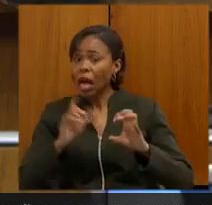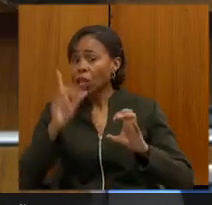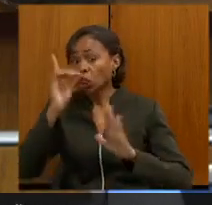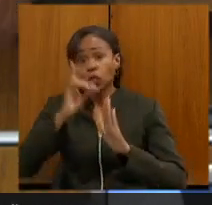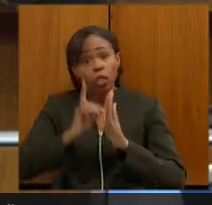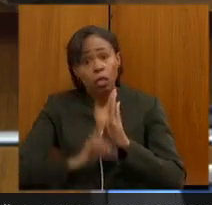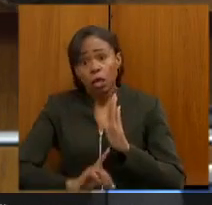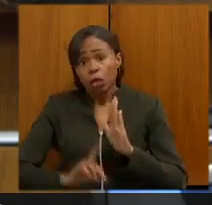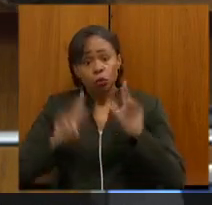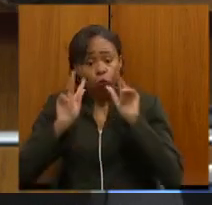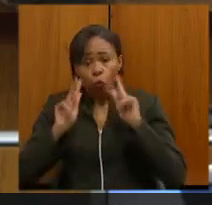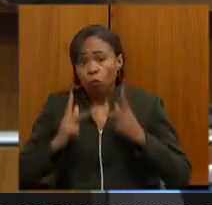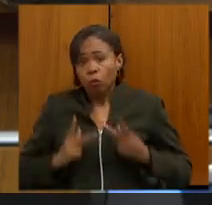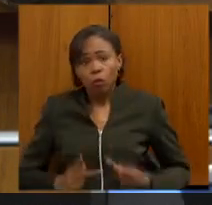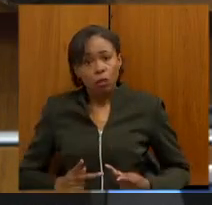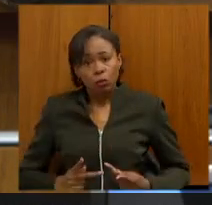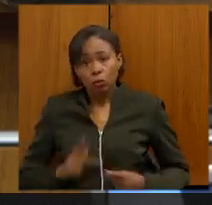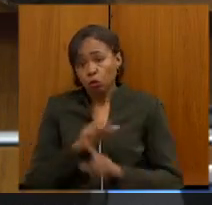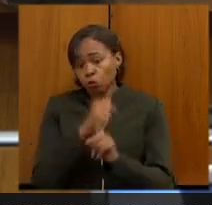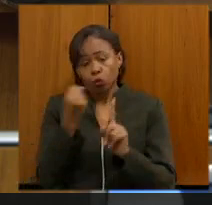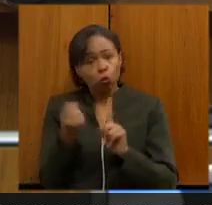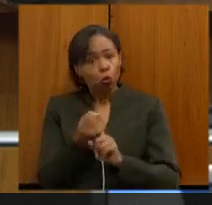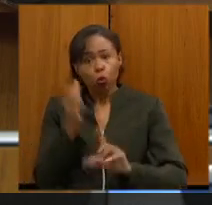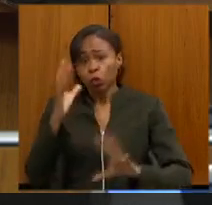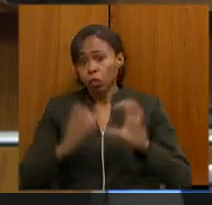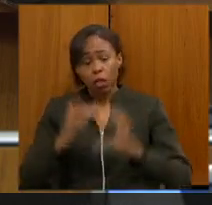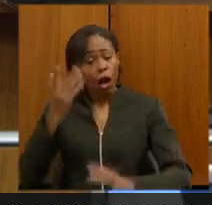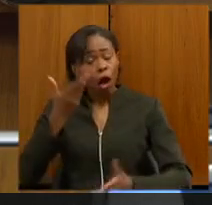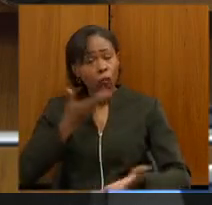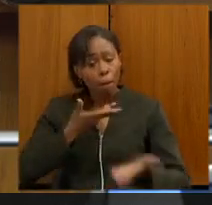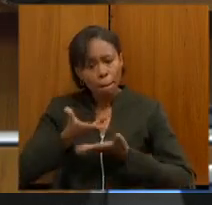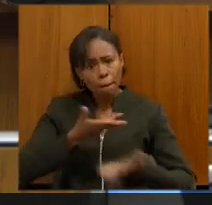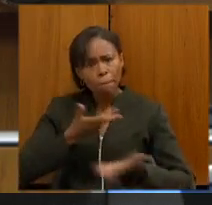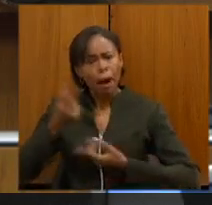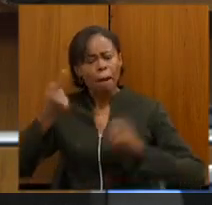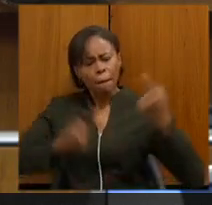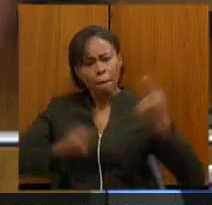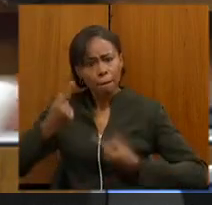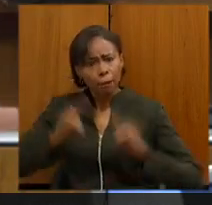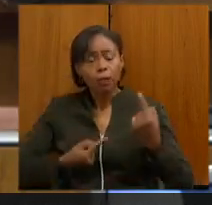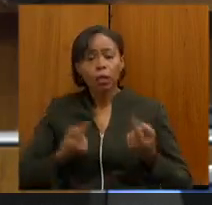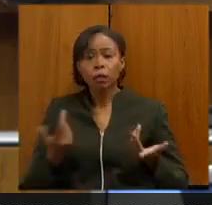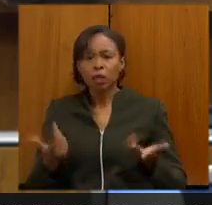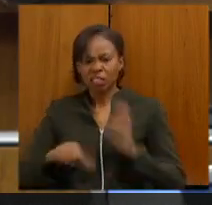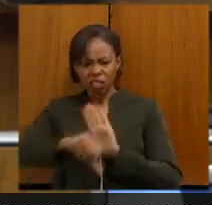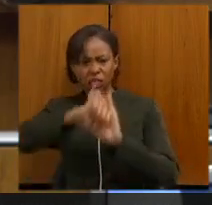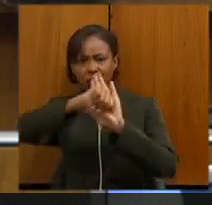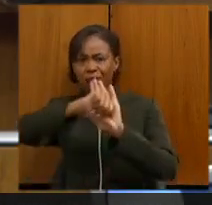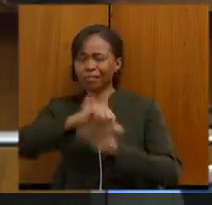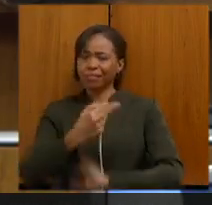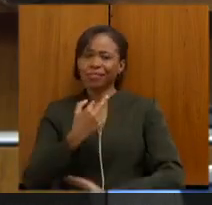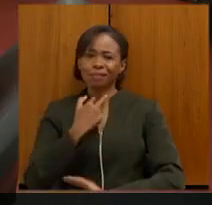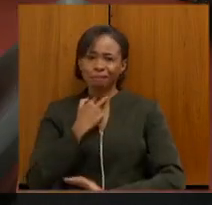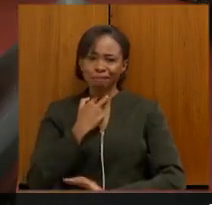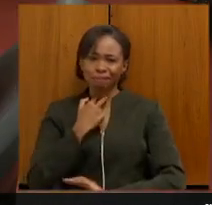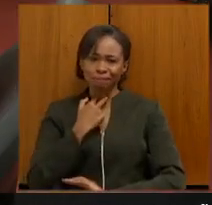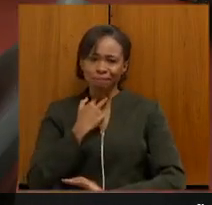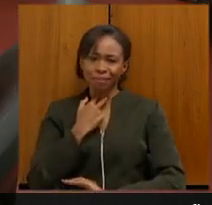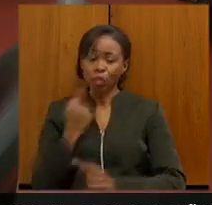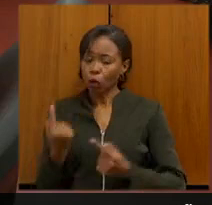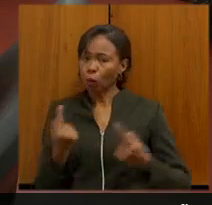faz parte dos seres humanos direito ao conflito não pode ser criminalizado e não pode ser